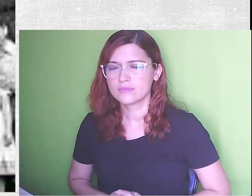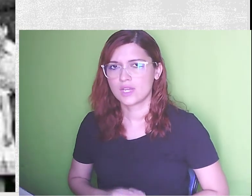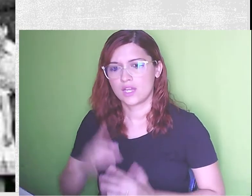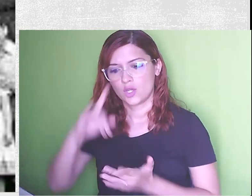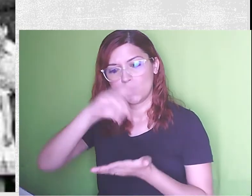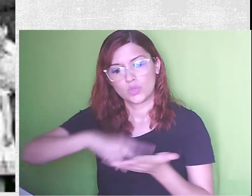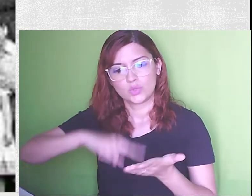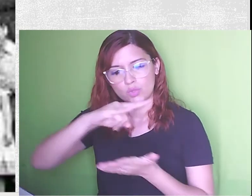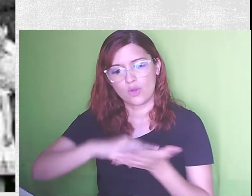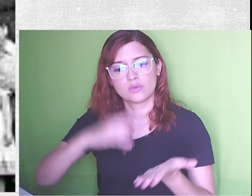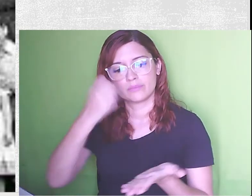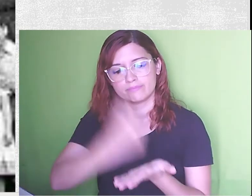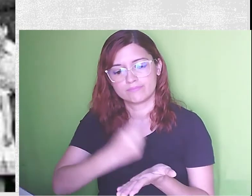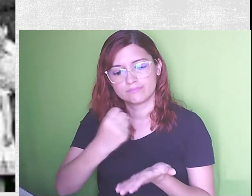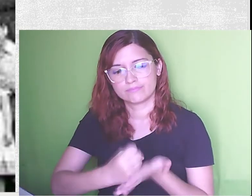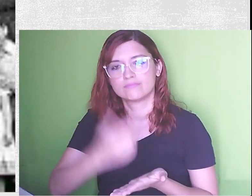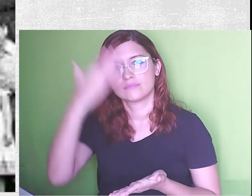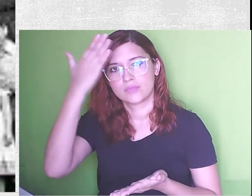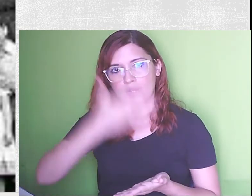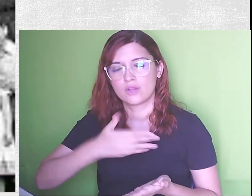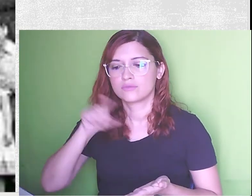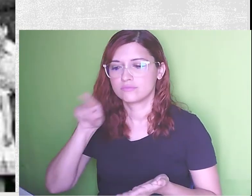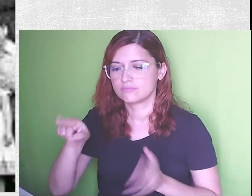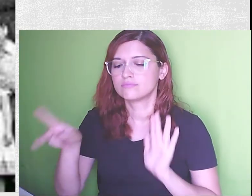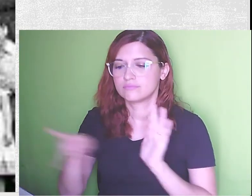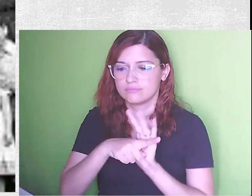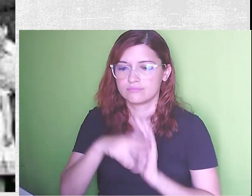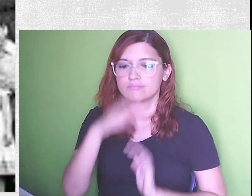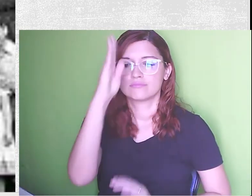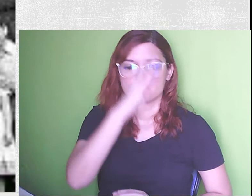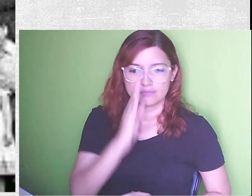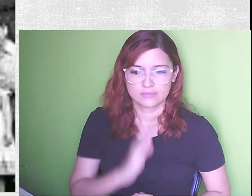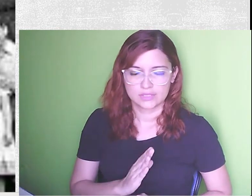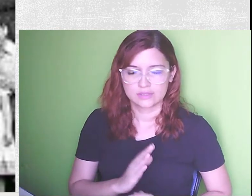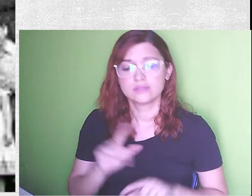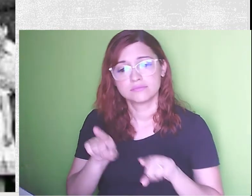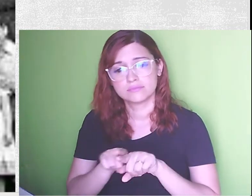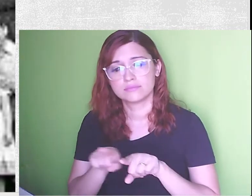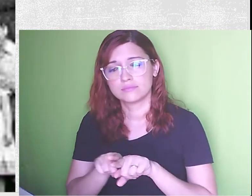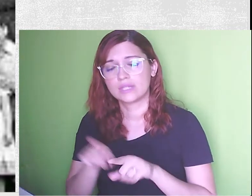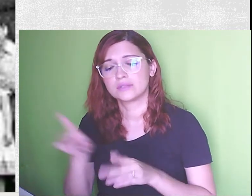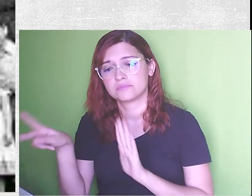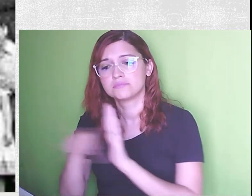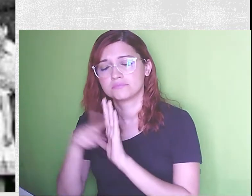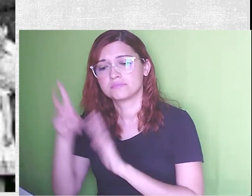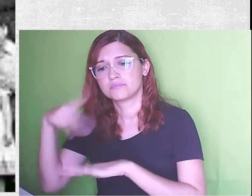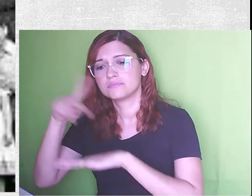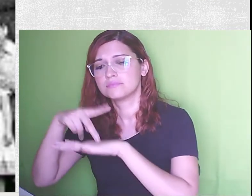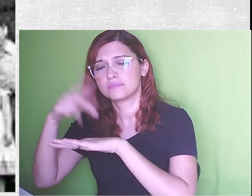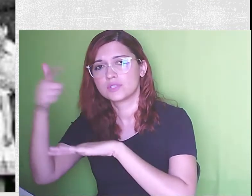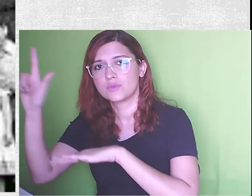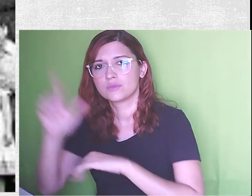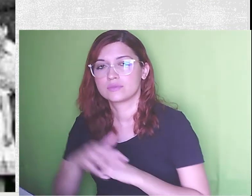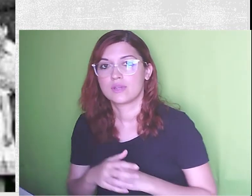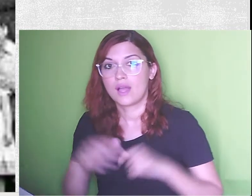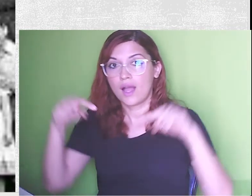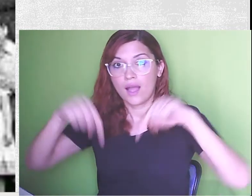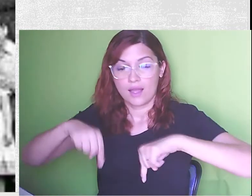esses estrangeiros. Então, eles iriam emitir um documento e eles ganhariam a cidadania.